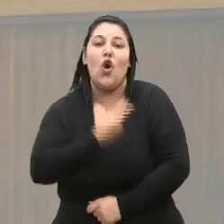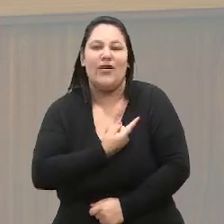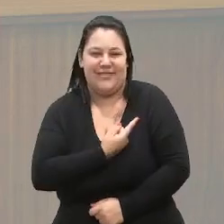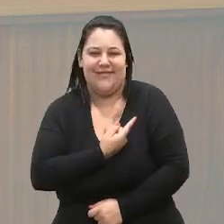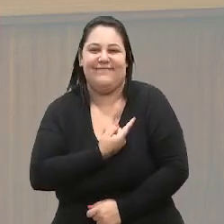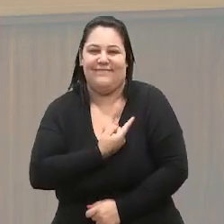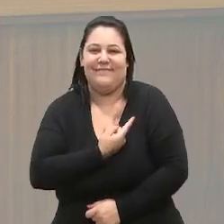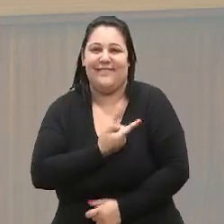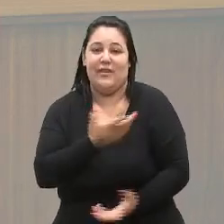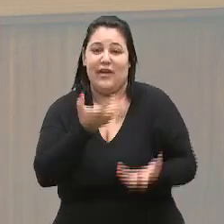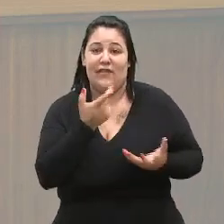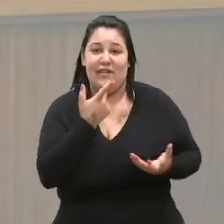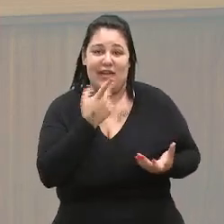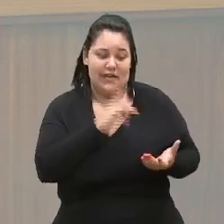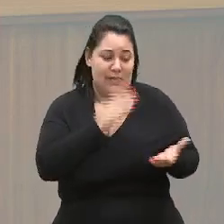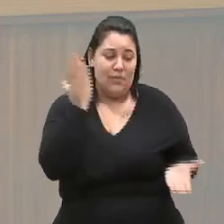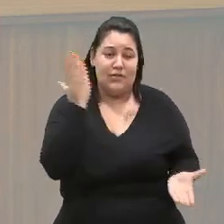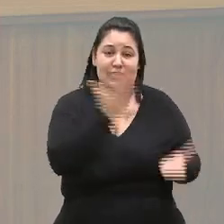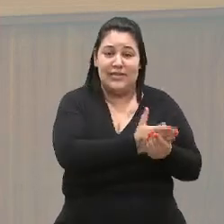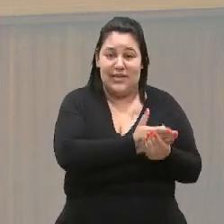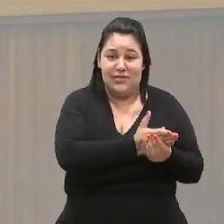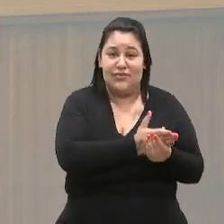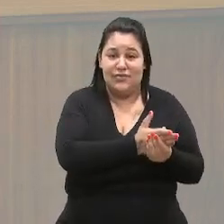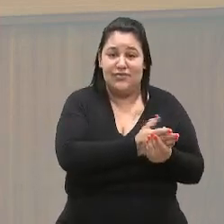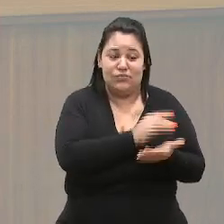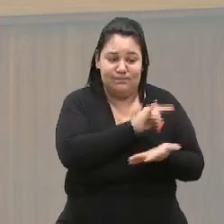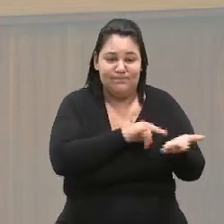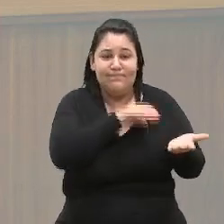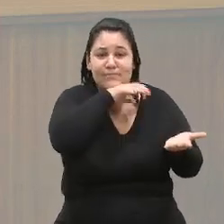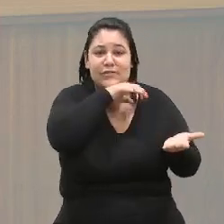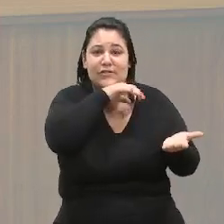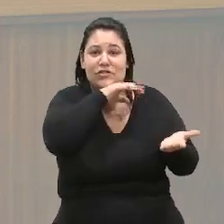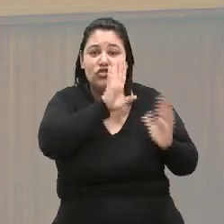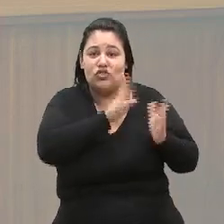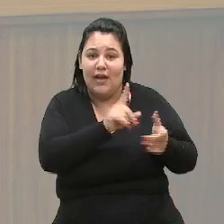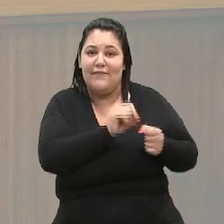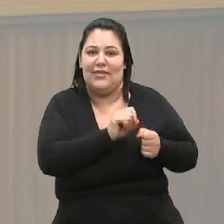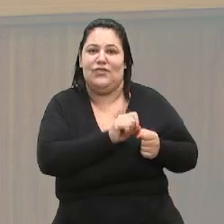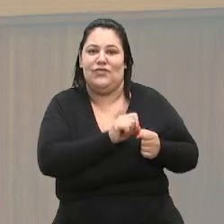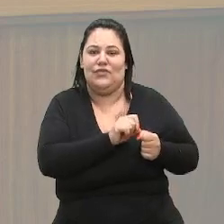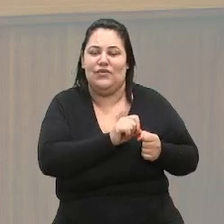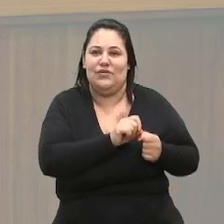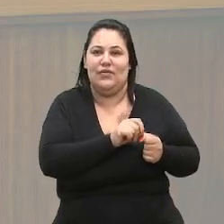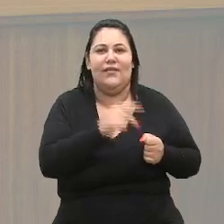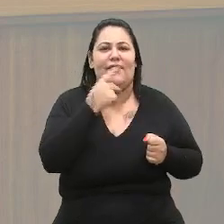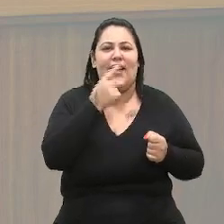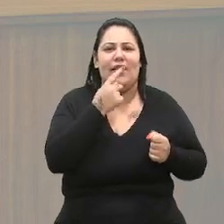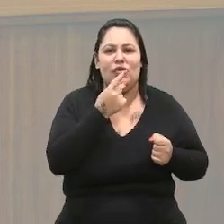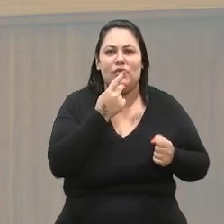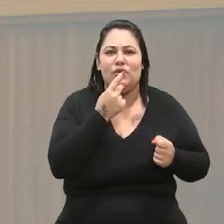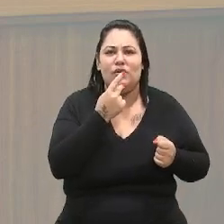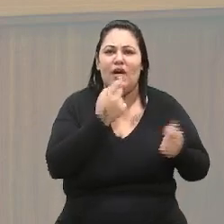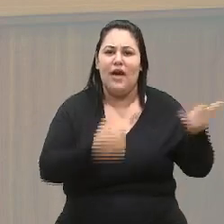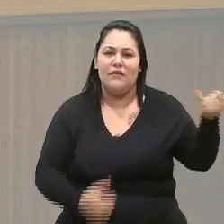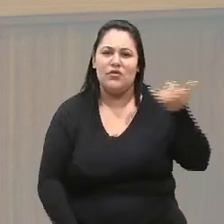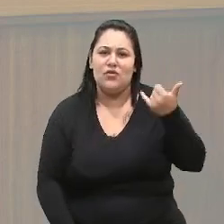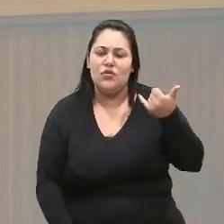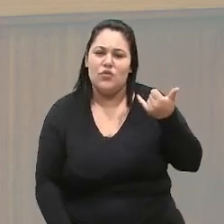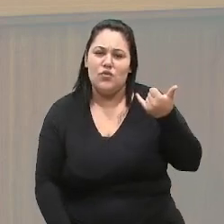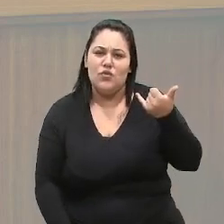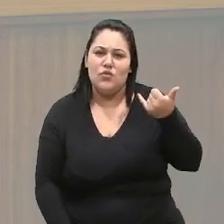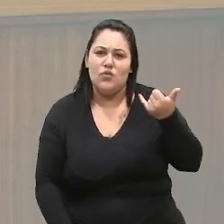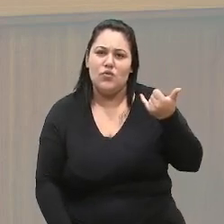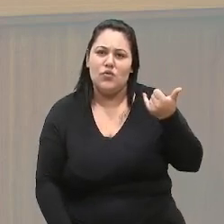há processos de regularização já instaurados, isso falado pelos próprios